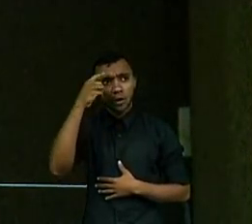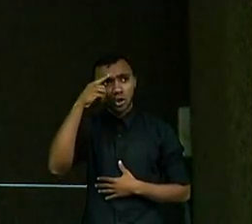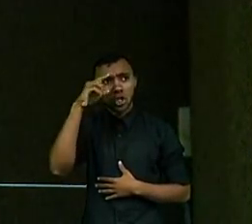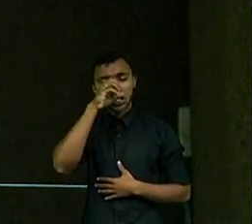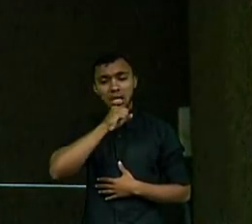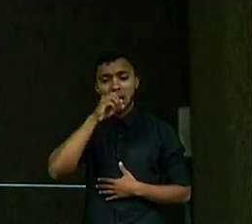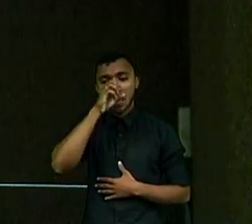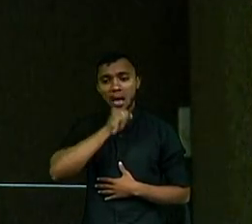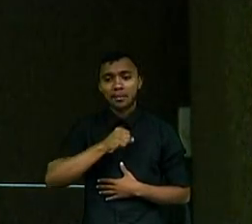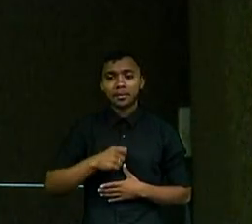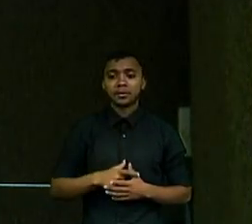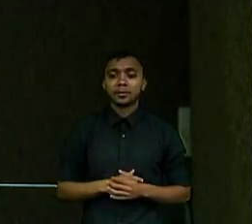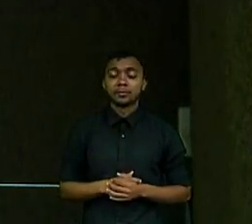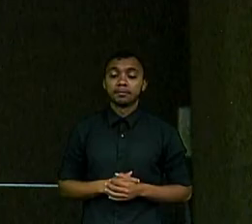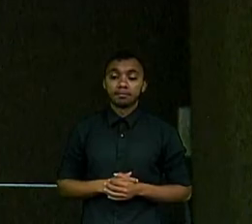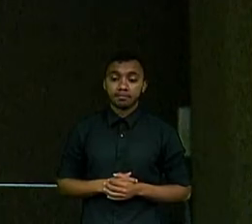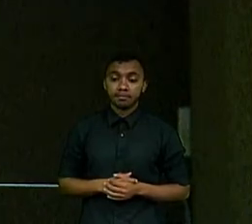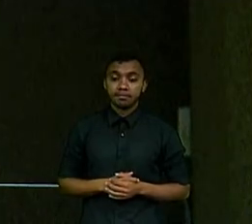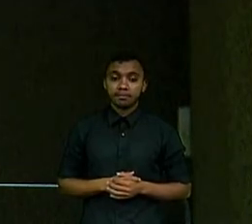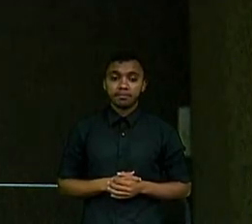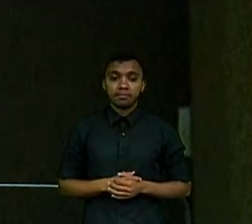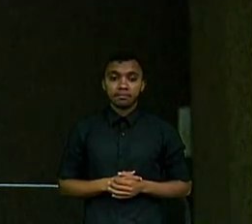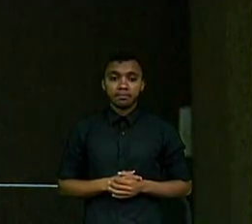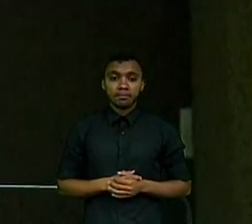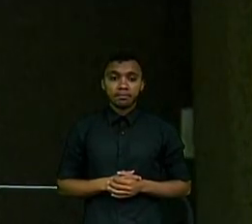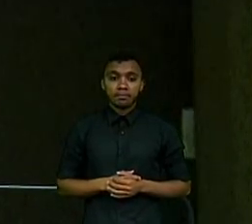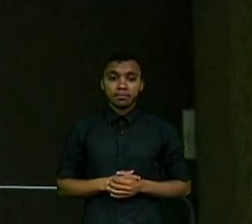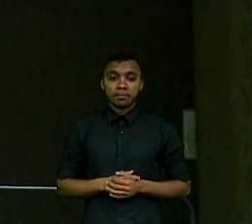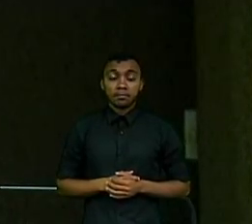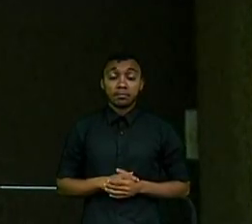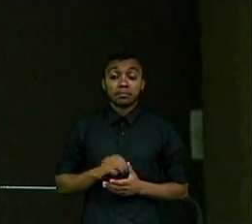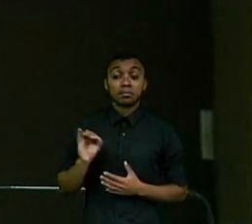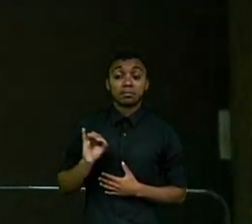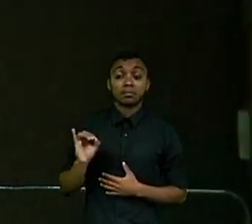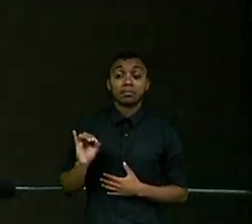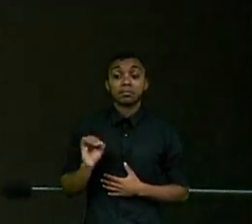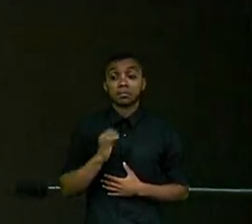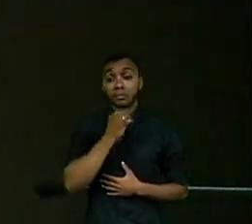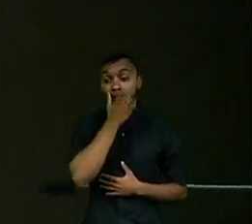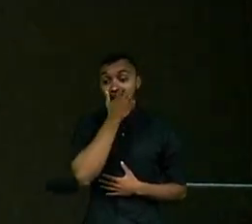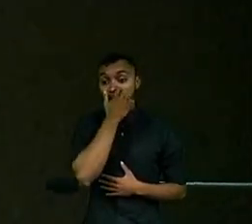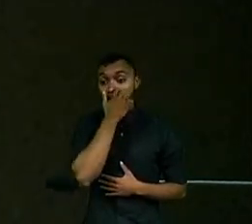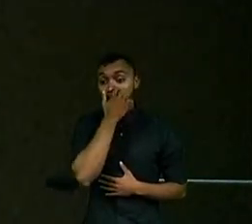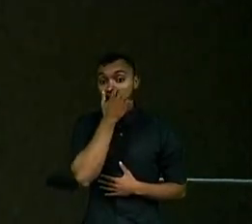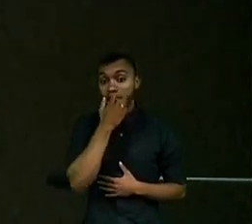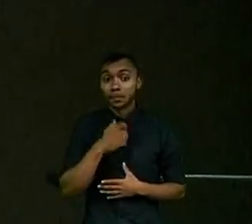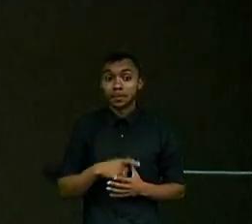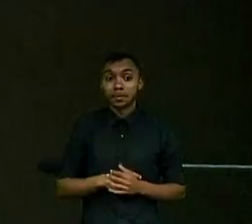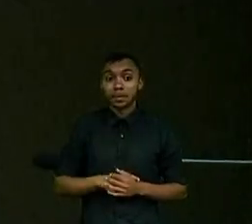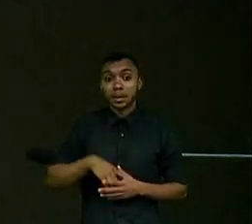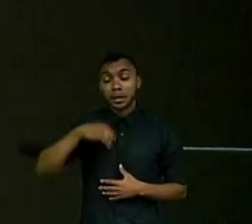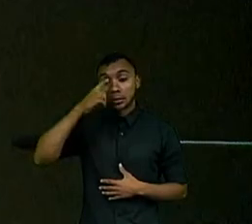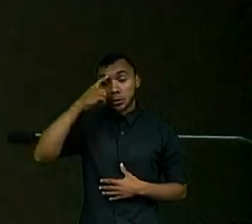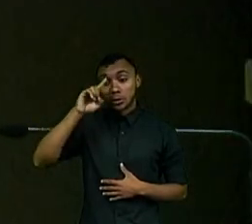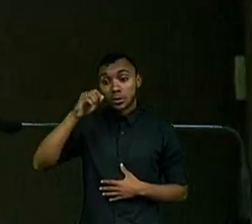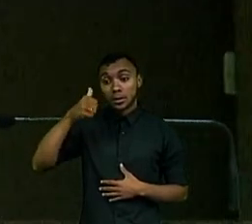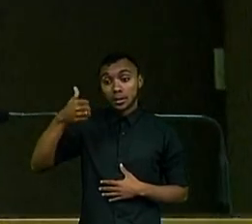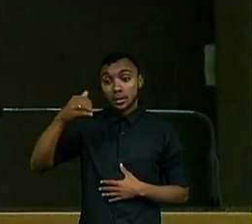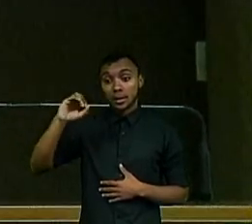nono sábado né Oi vão é dia 10